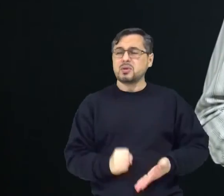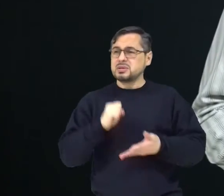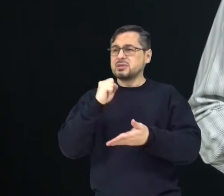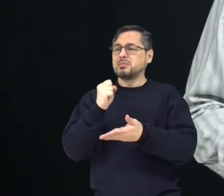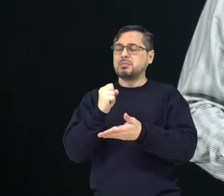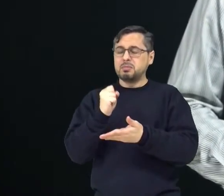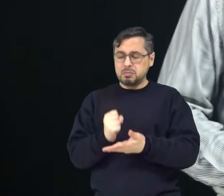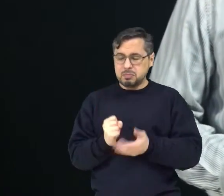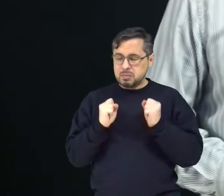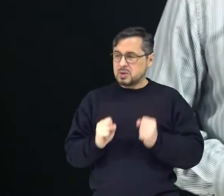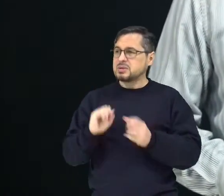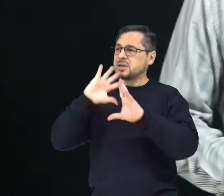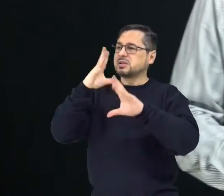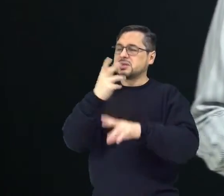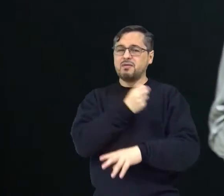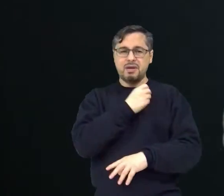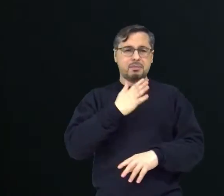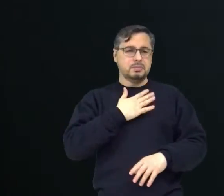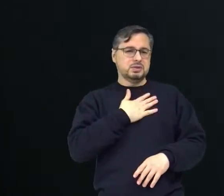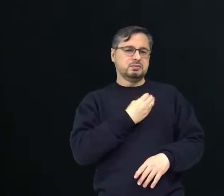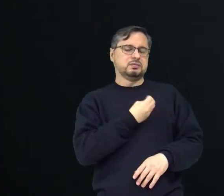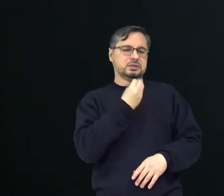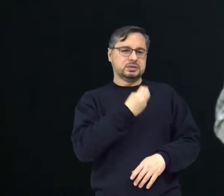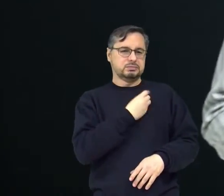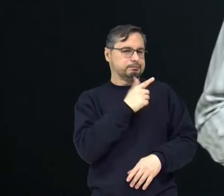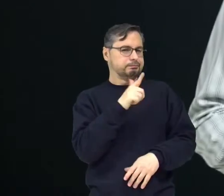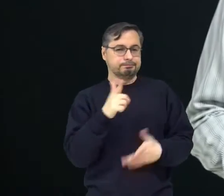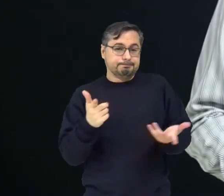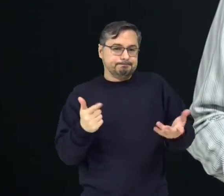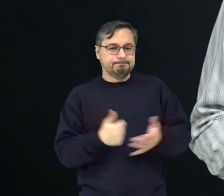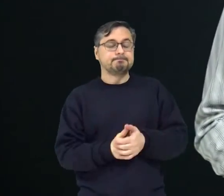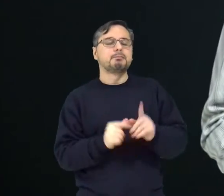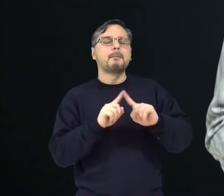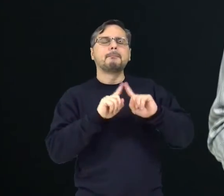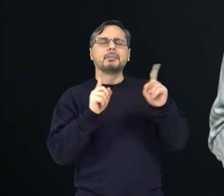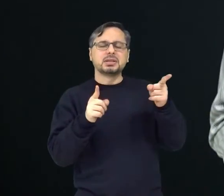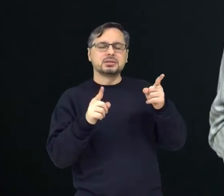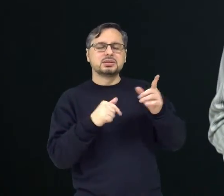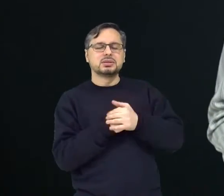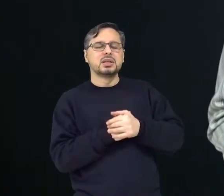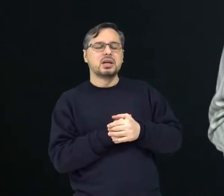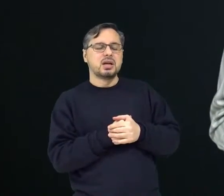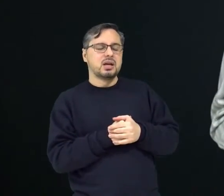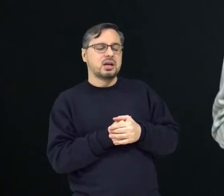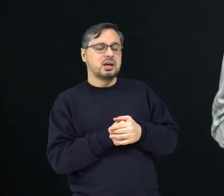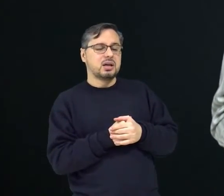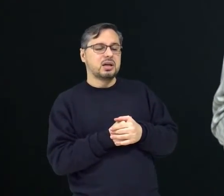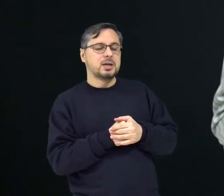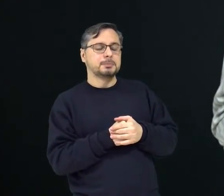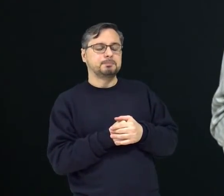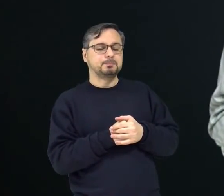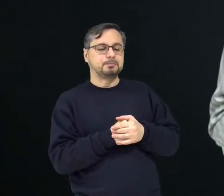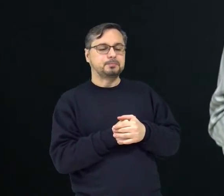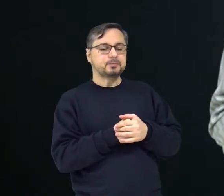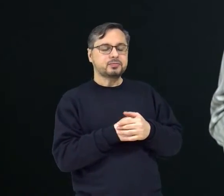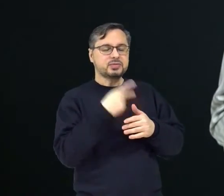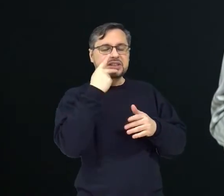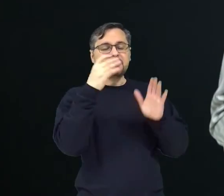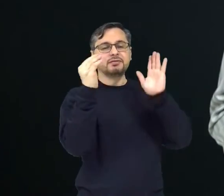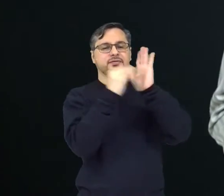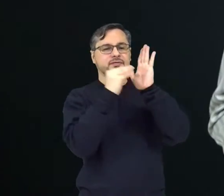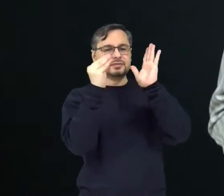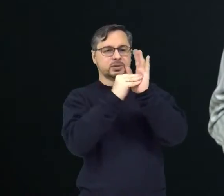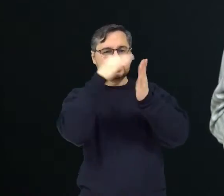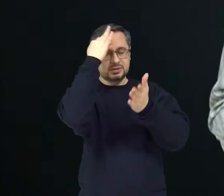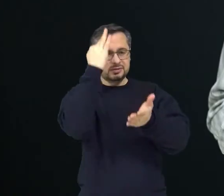verdade? Muito bem. Um destaque que eu faço neste versículo é o seguinte: a falta de fé nos leva à não percepção da presença de